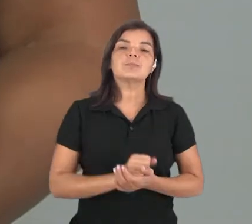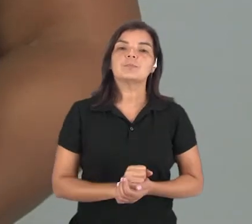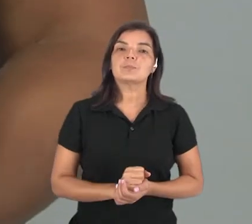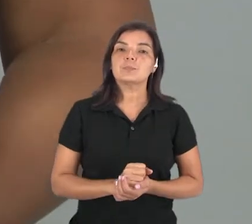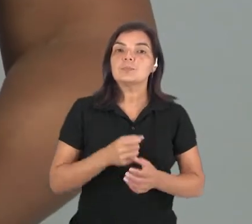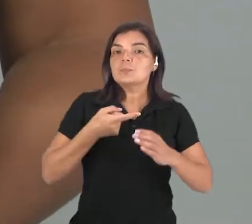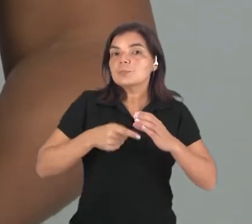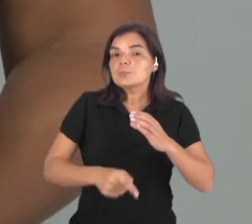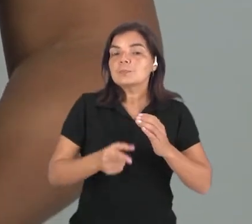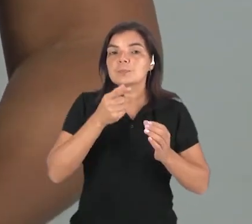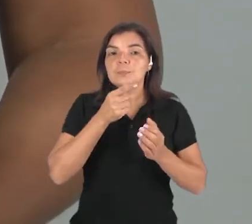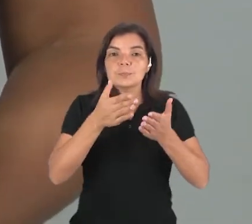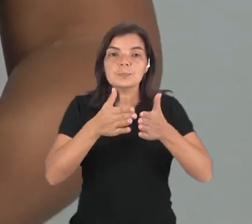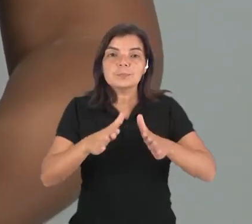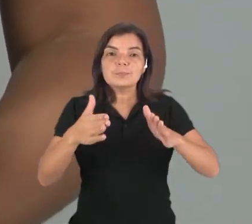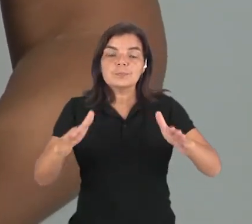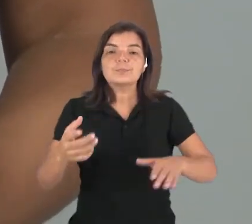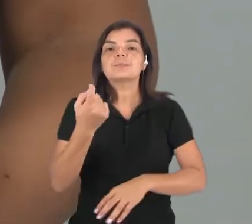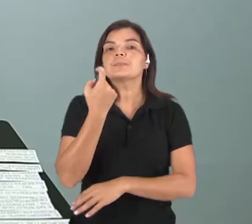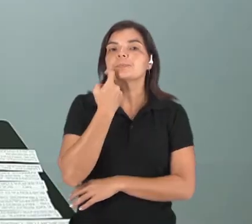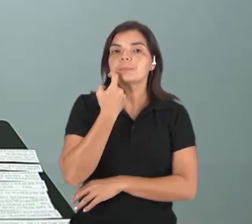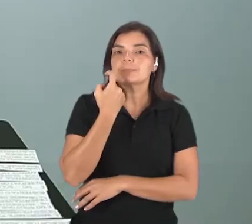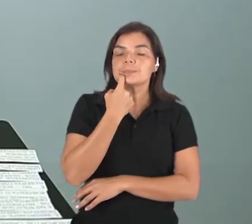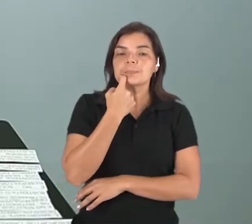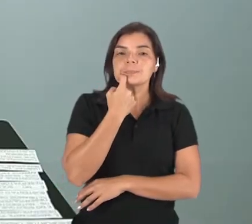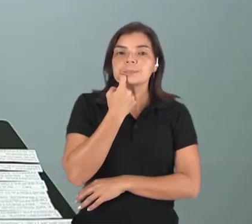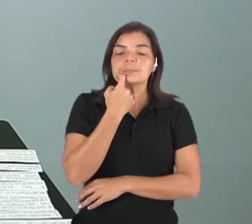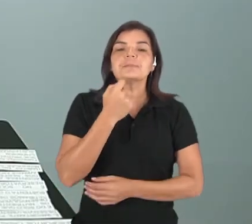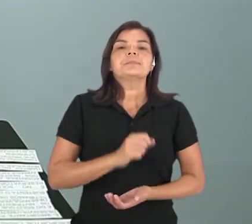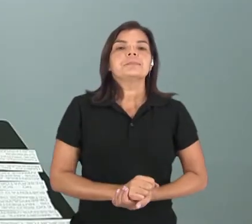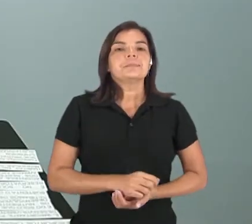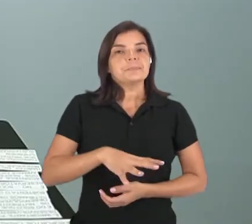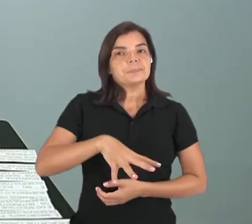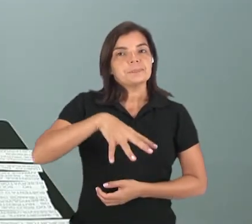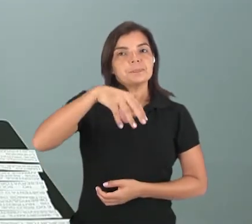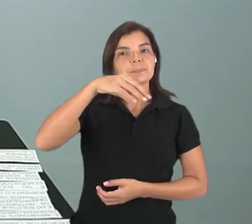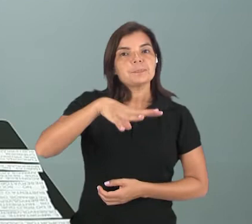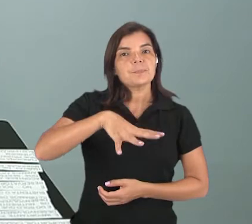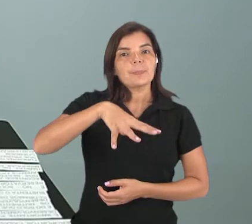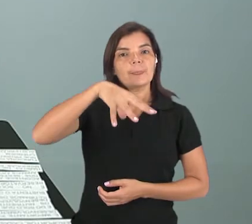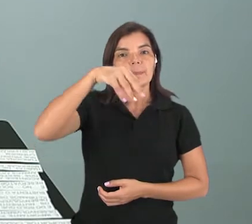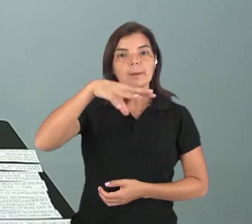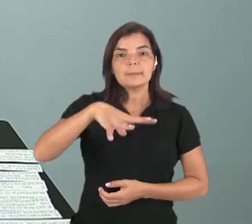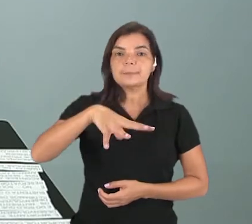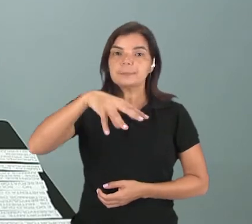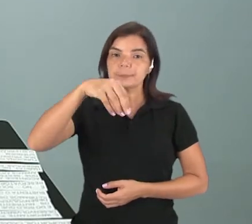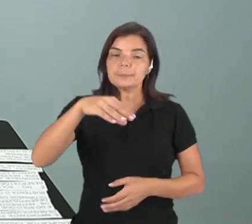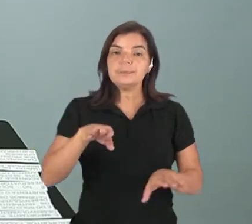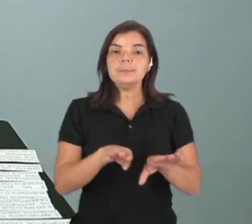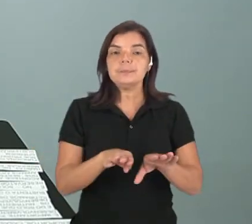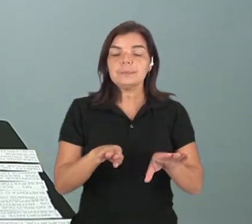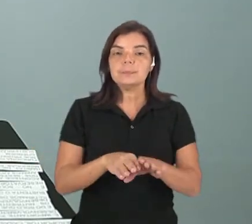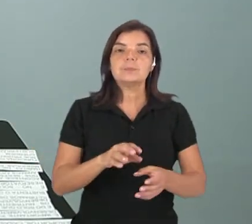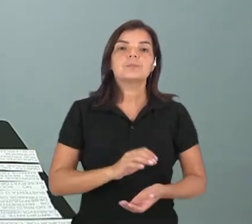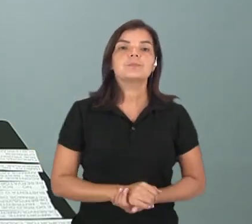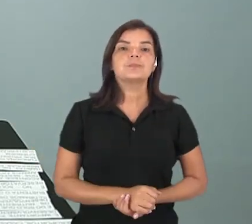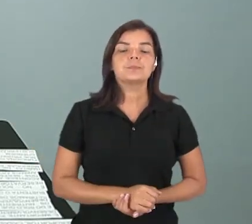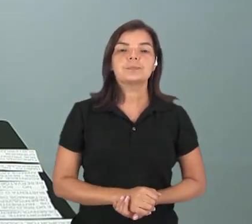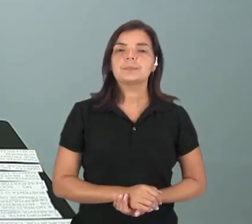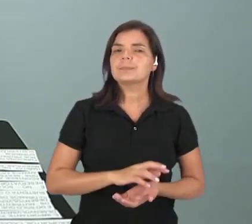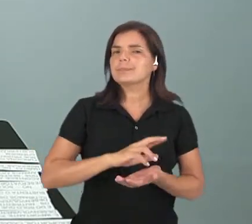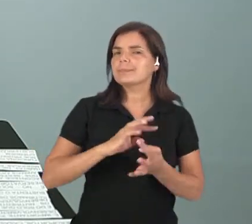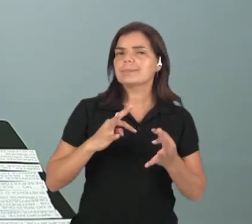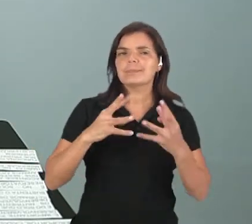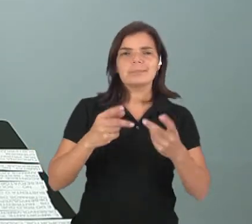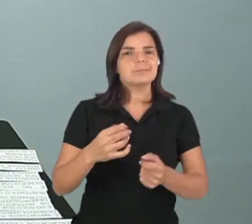dos rios, dos mares, os peixes, as águas, algas, certo? Marinhas, enfim, tem